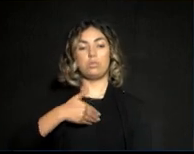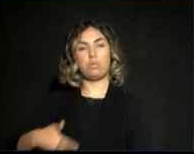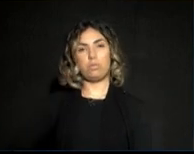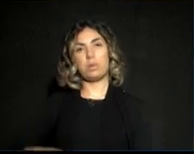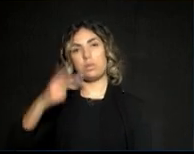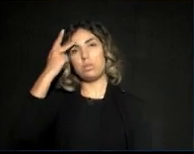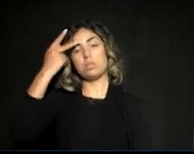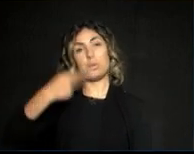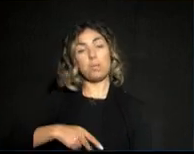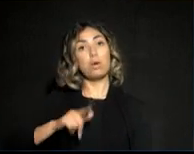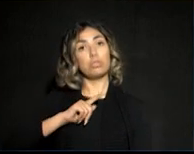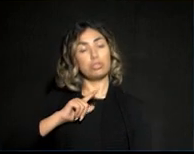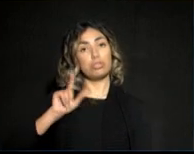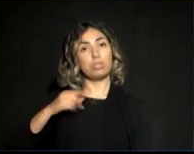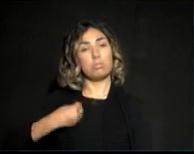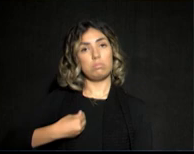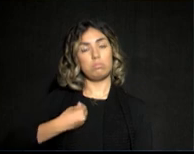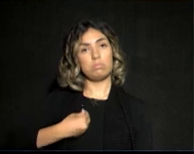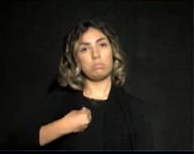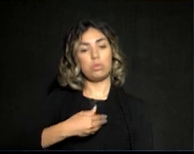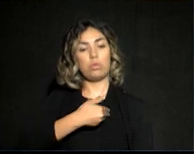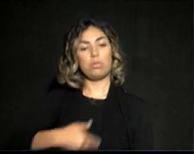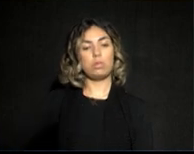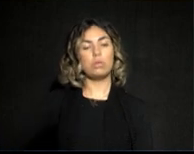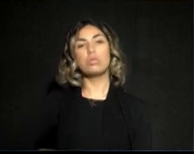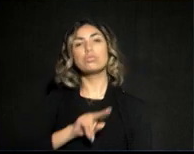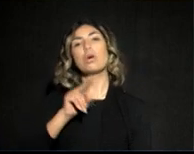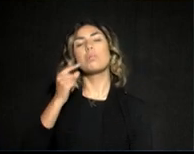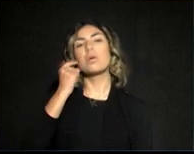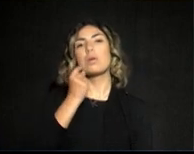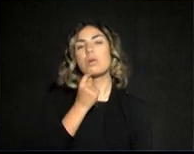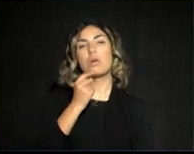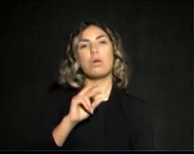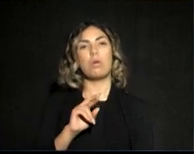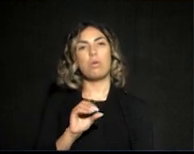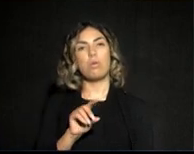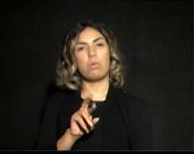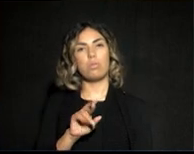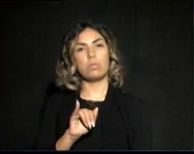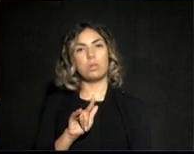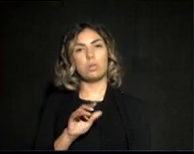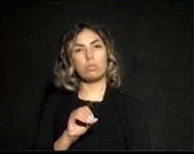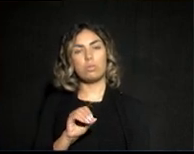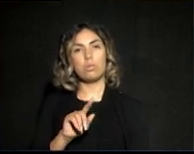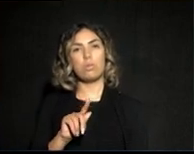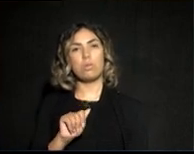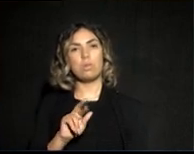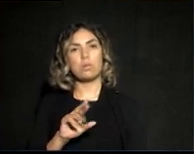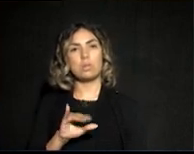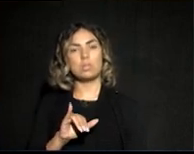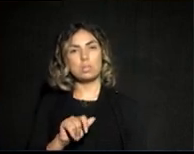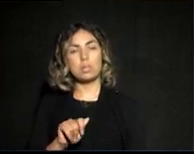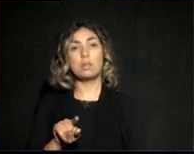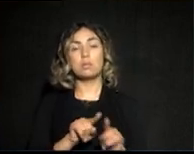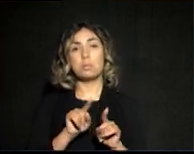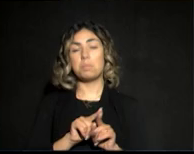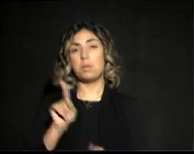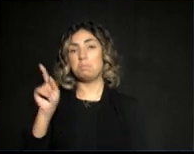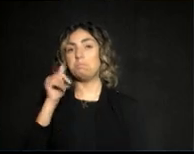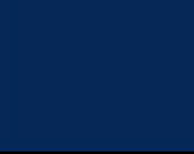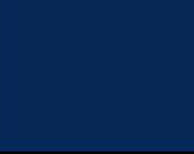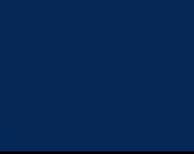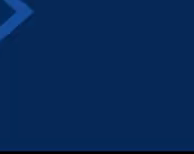atual Governador e candidato à reeleição Rodrigo Garcia e para moderar esse painel a consultora política Cila schulman